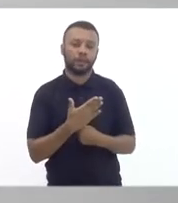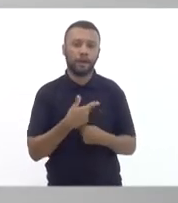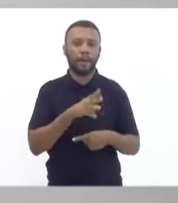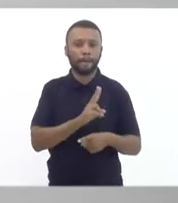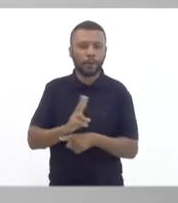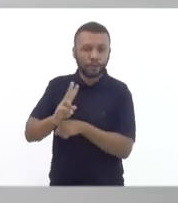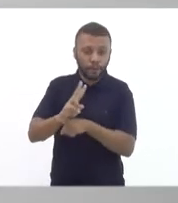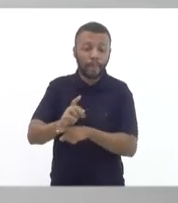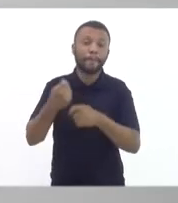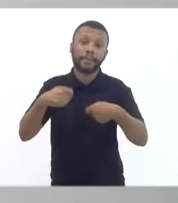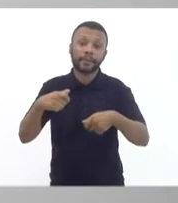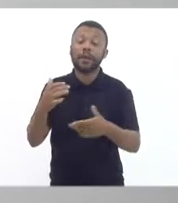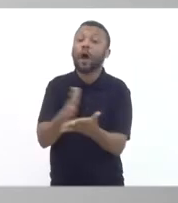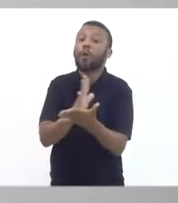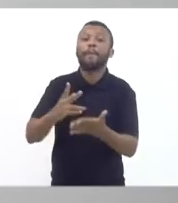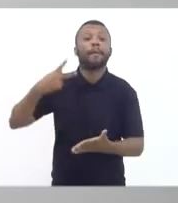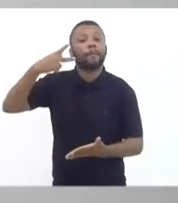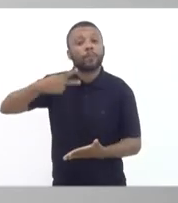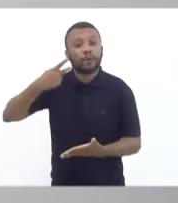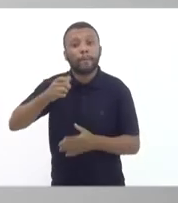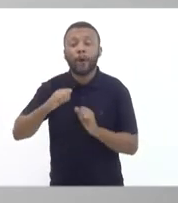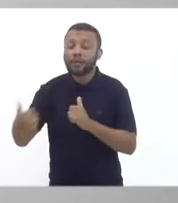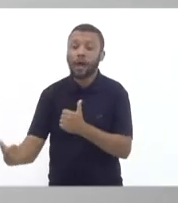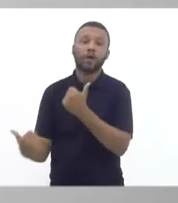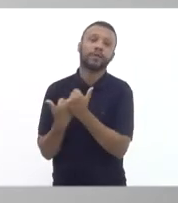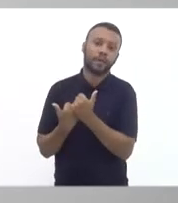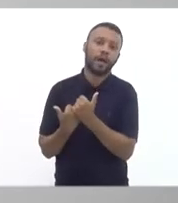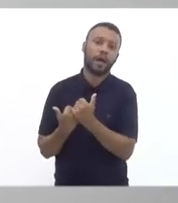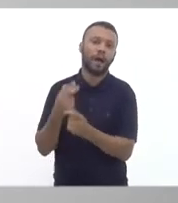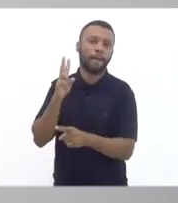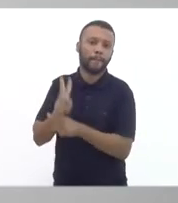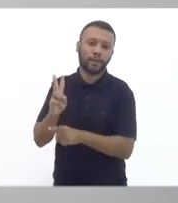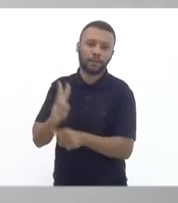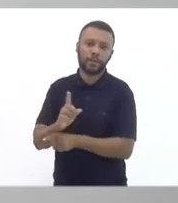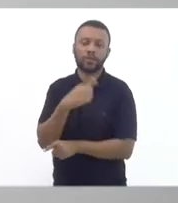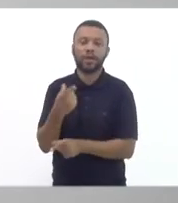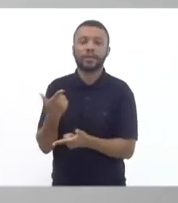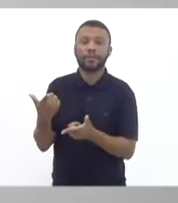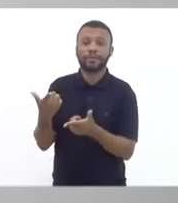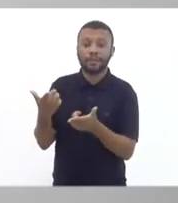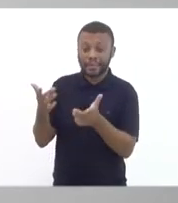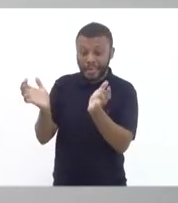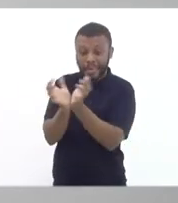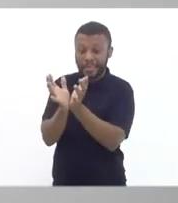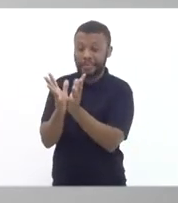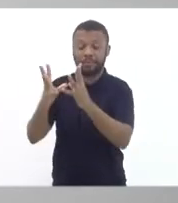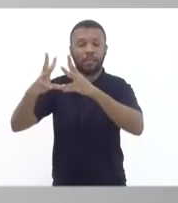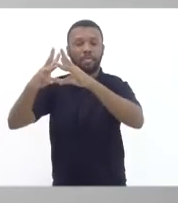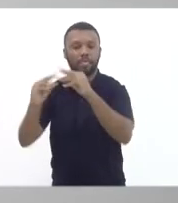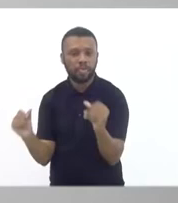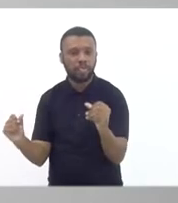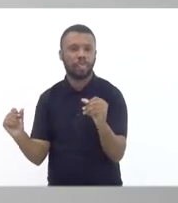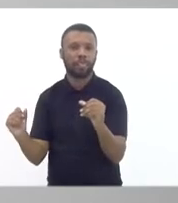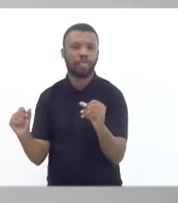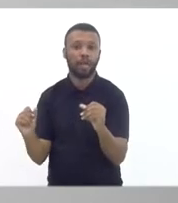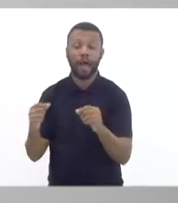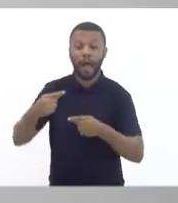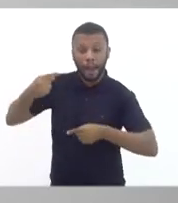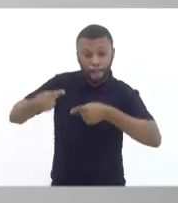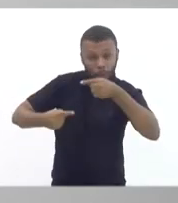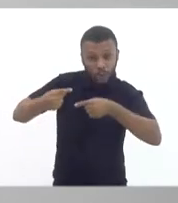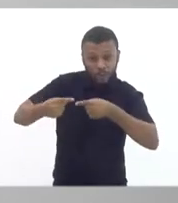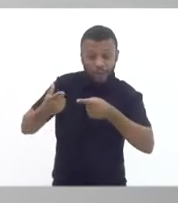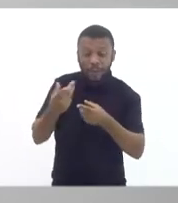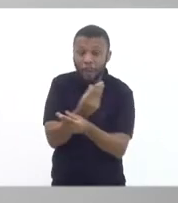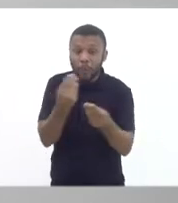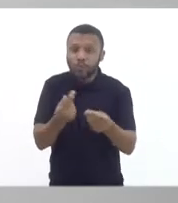alguma política que possa auxiliar os protetores. Nós estamos perdendo essa classe. muitos protetores estão abandonando a